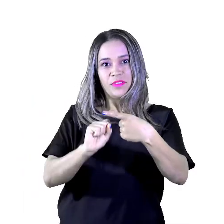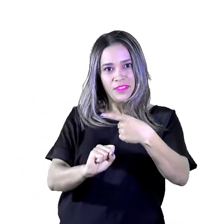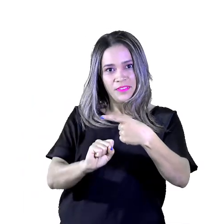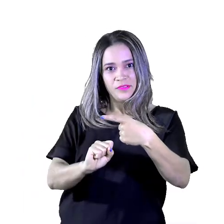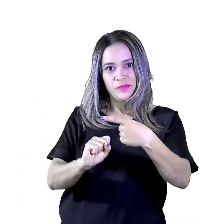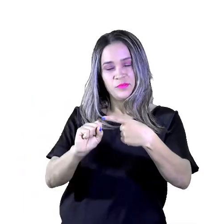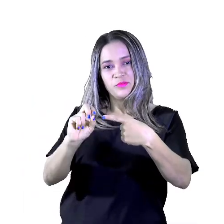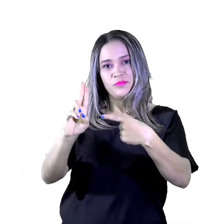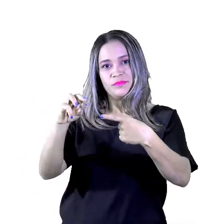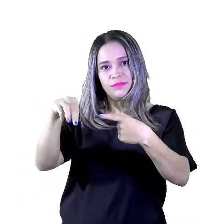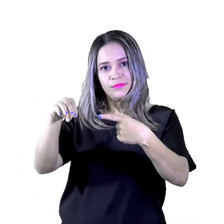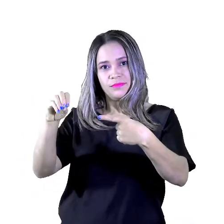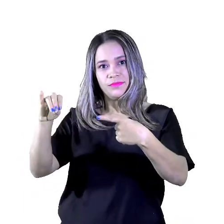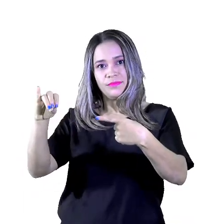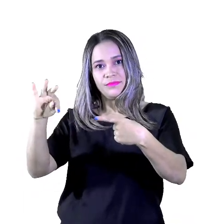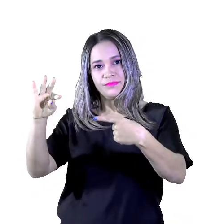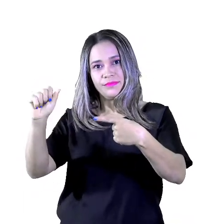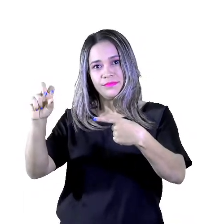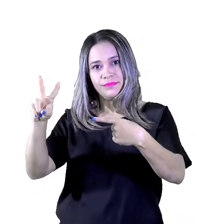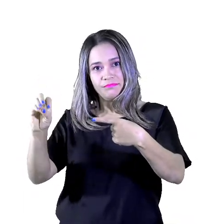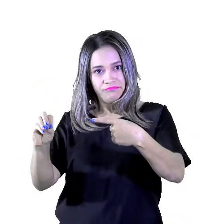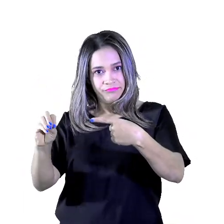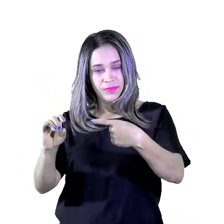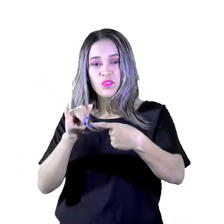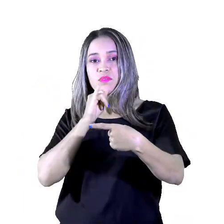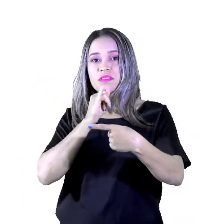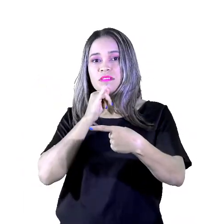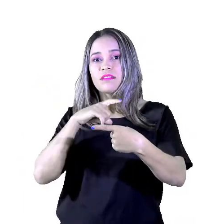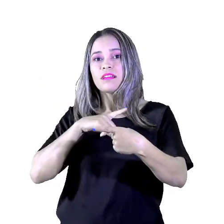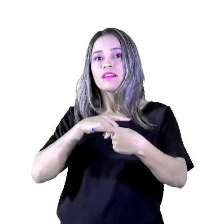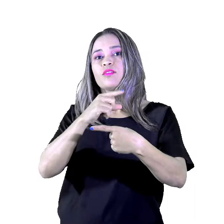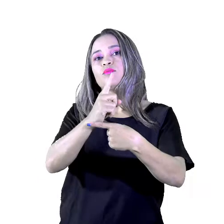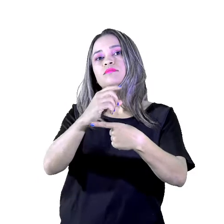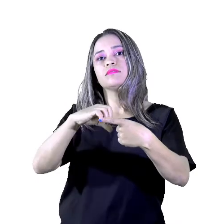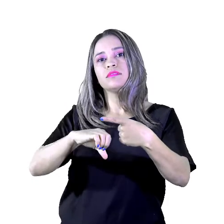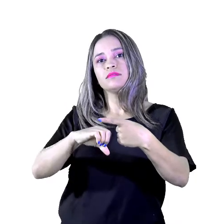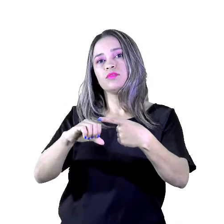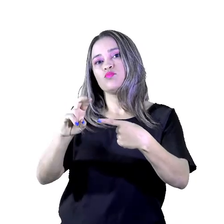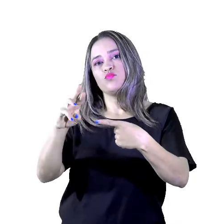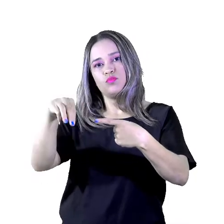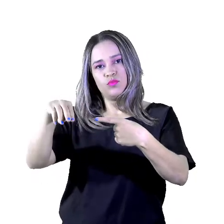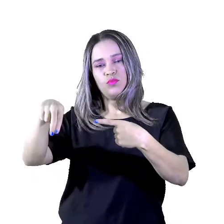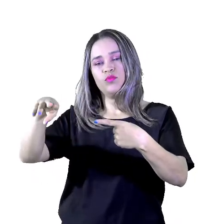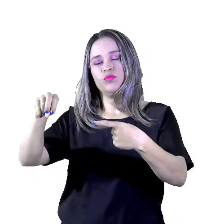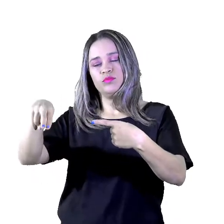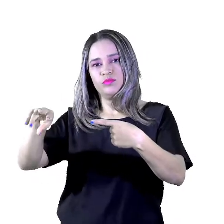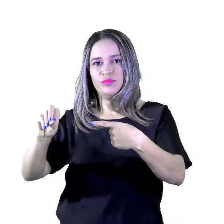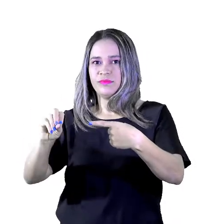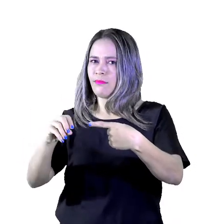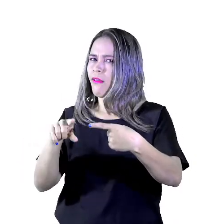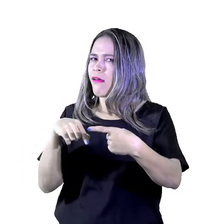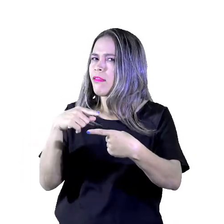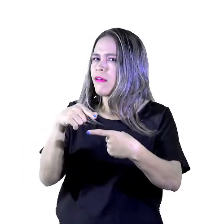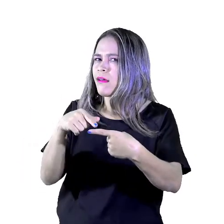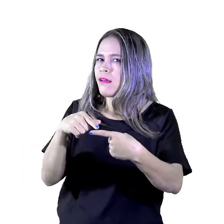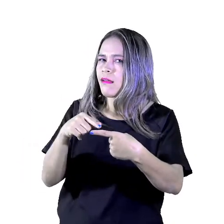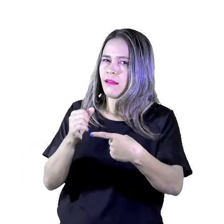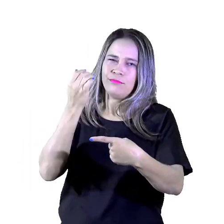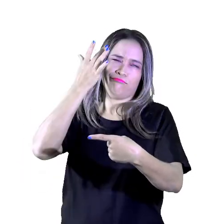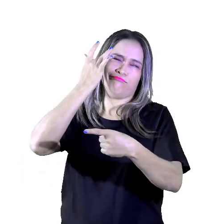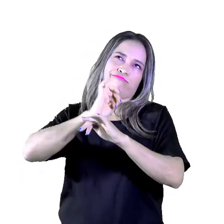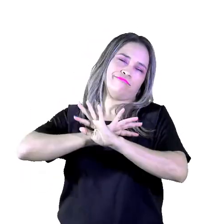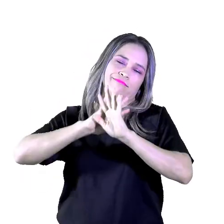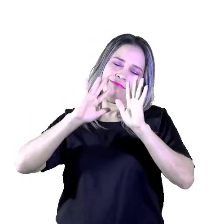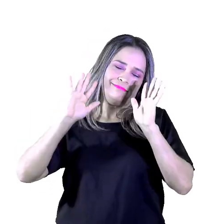oitavo. E no exemplo que eu deixei aqui, 1 sobre 9, 1 nono. Até aí, turminha, é tranquilo. E